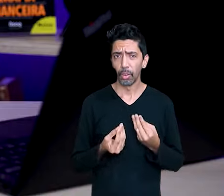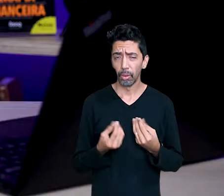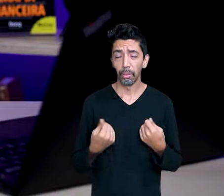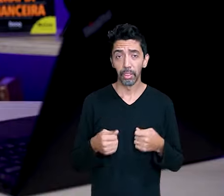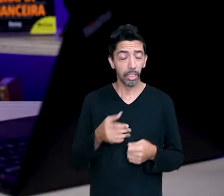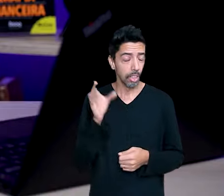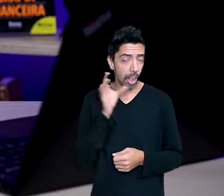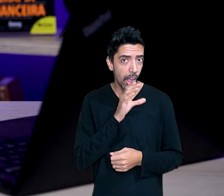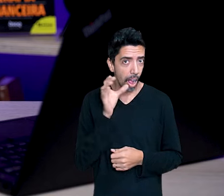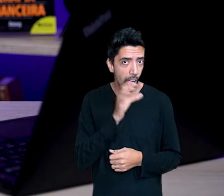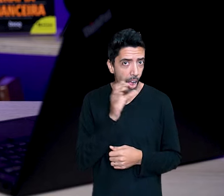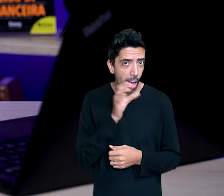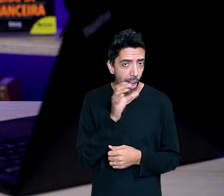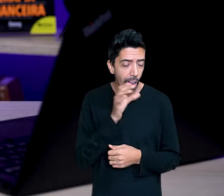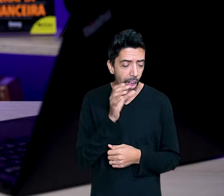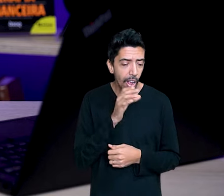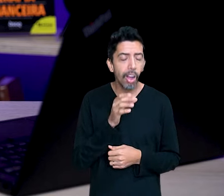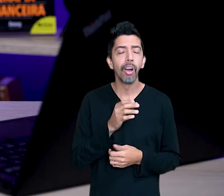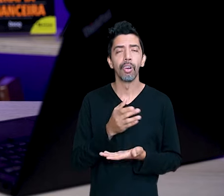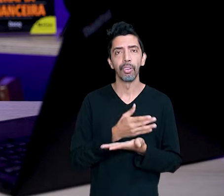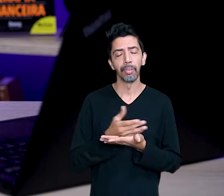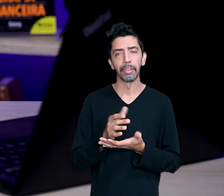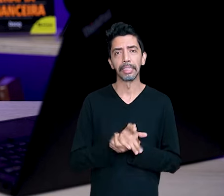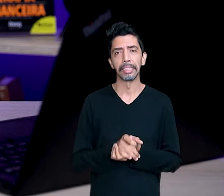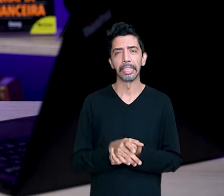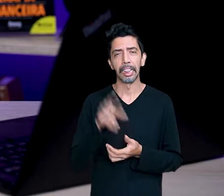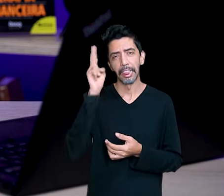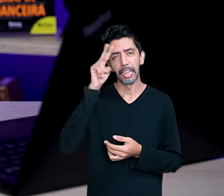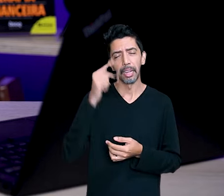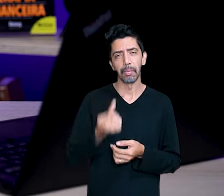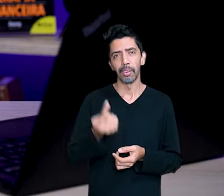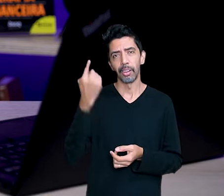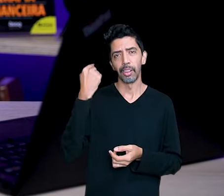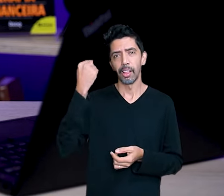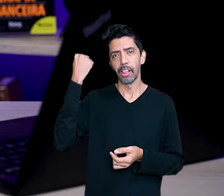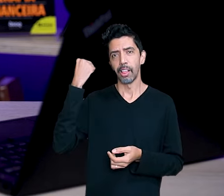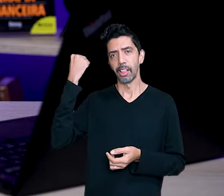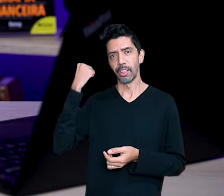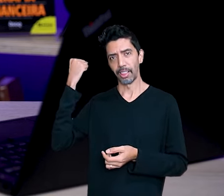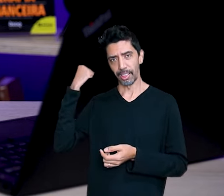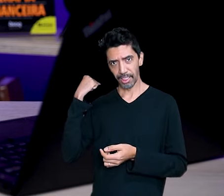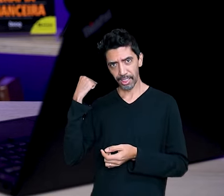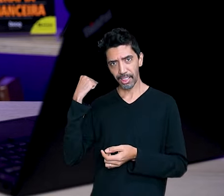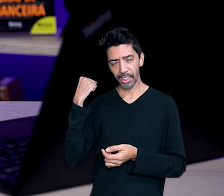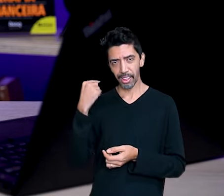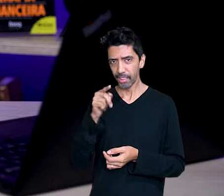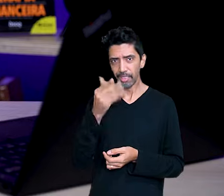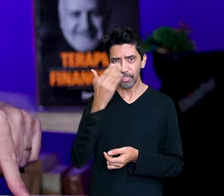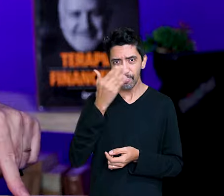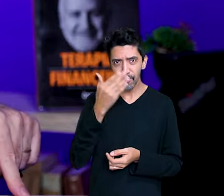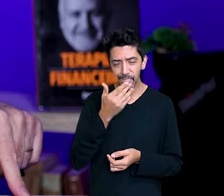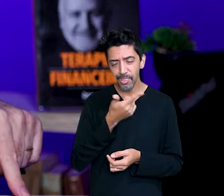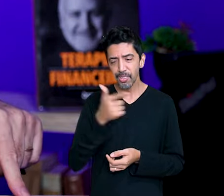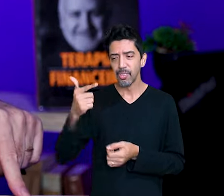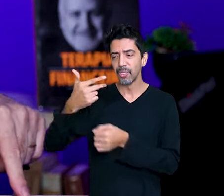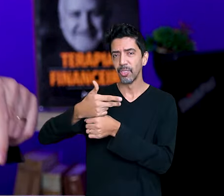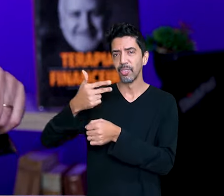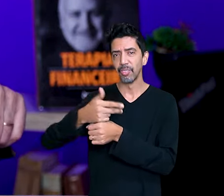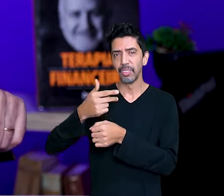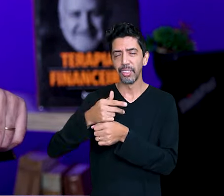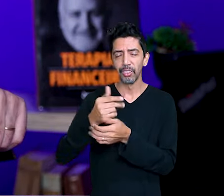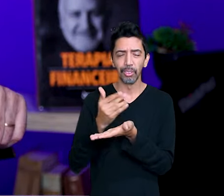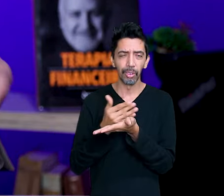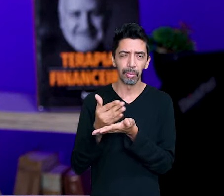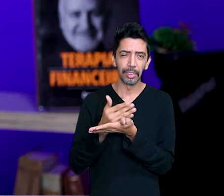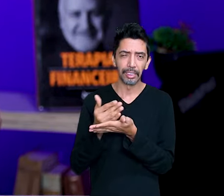antes. Lembra que eu falei lá no nascimento? Se você não viu, vai na série, lá no comecinho, no segundo episódio